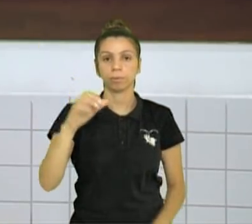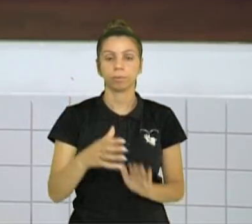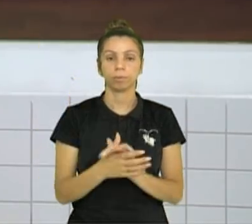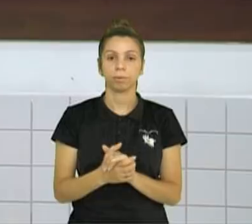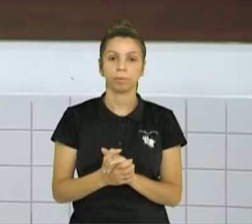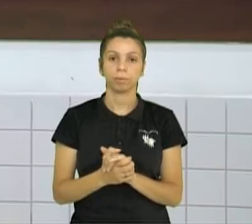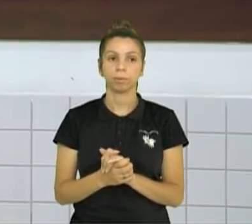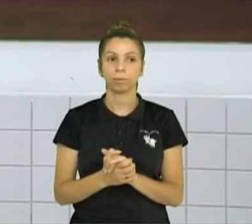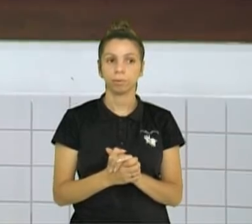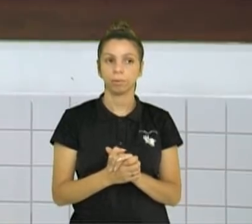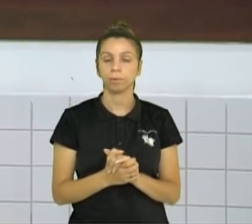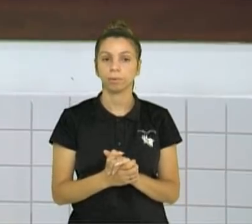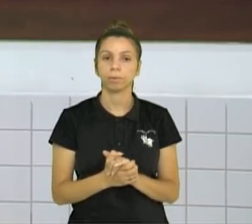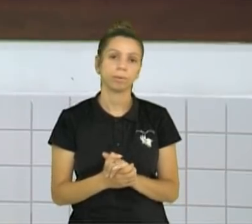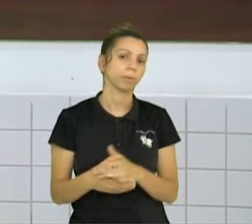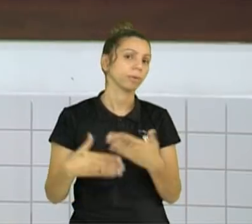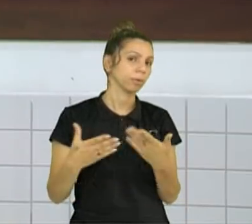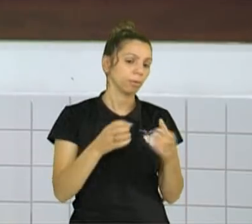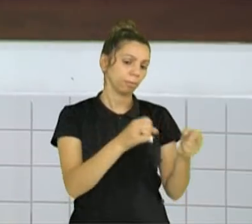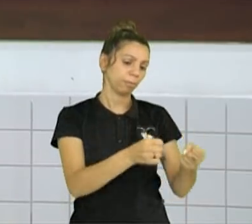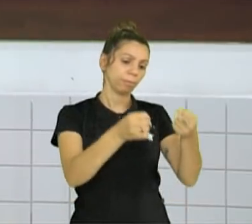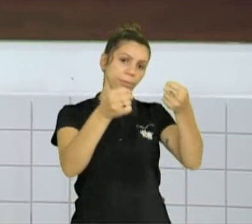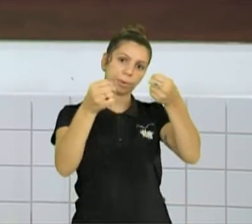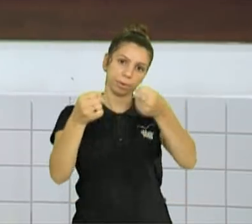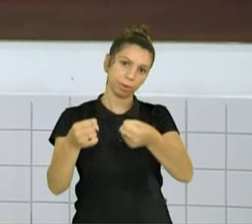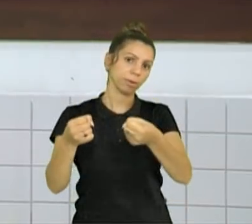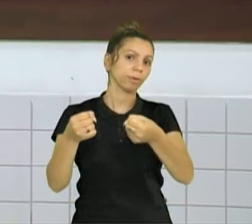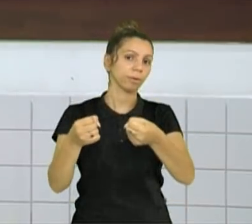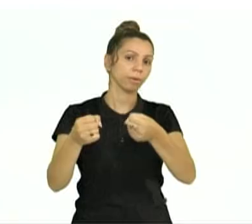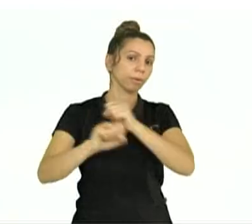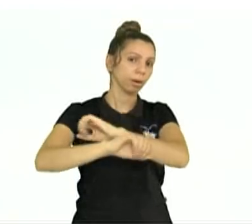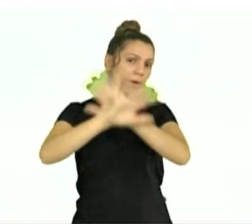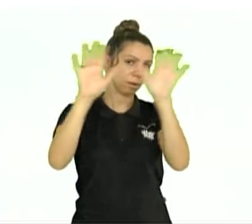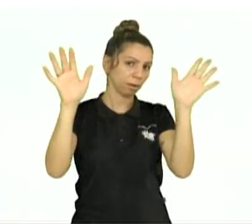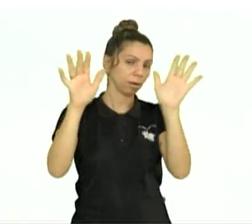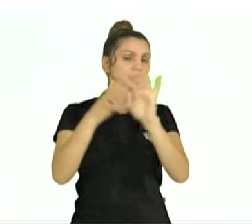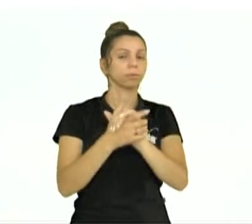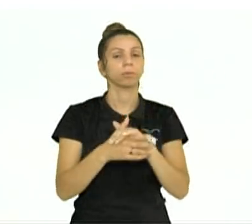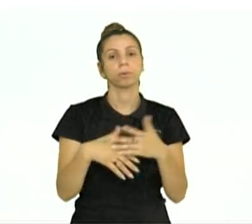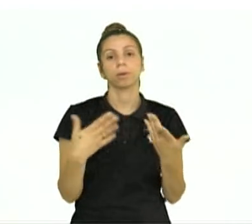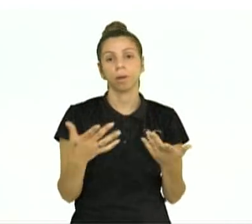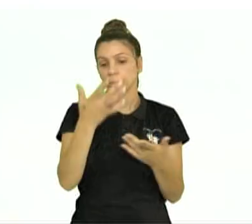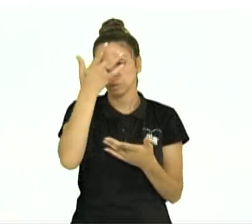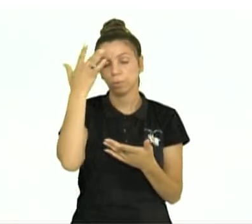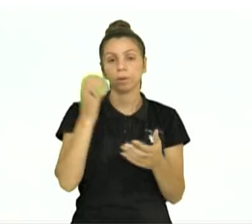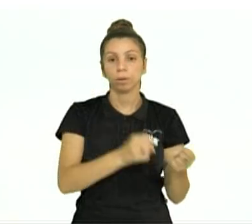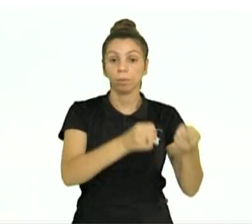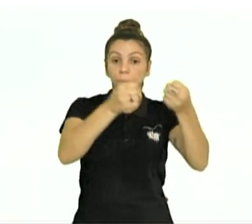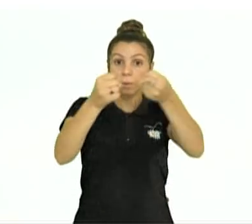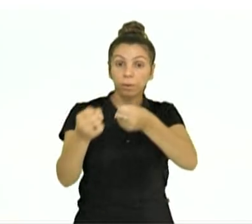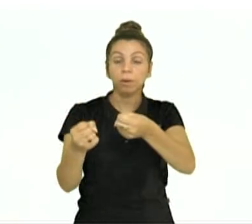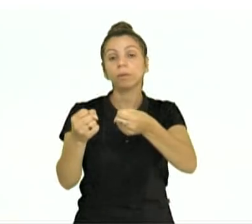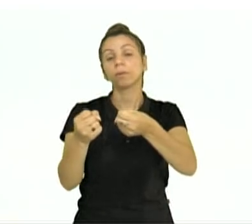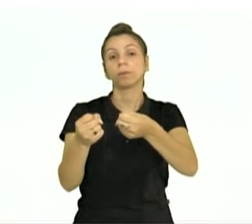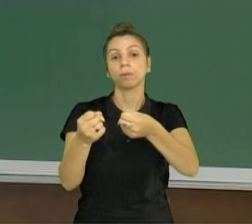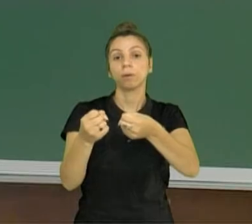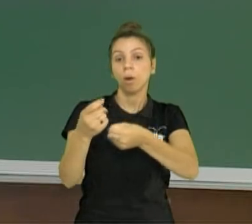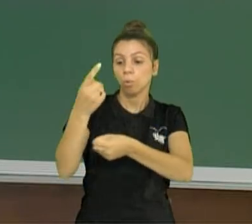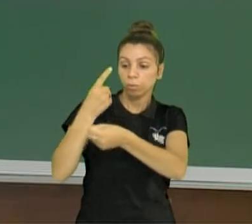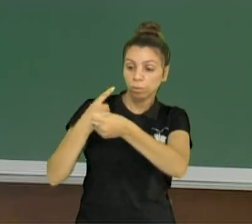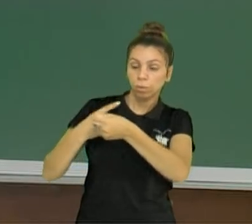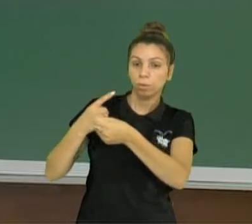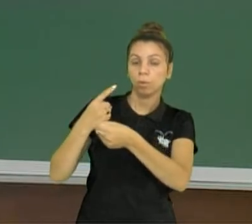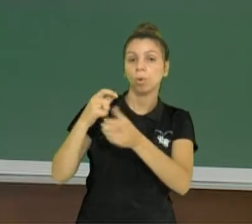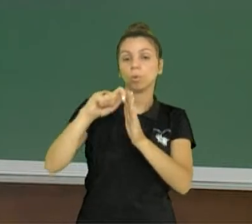do poder, ele é muito claro, o problema é o poder, que tende a abusar dele. Aqui, há um século antes, no